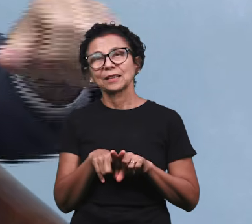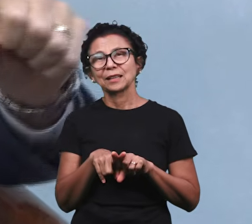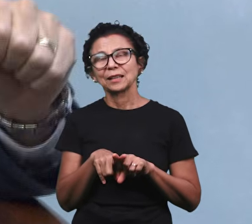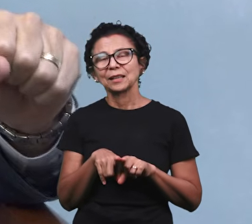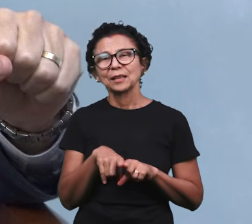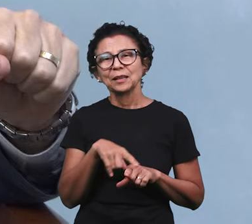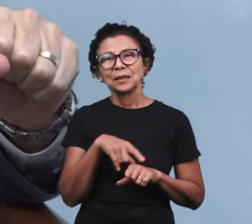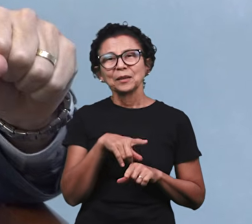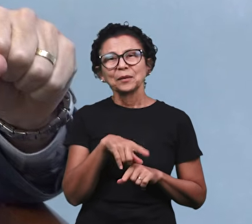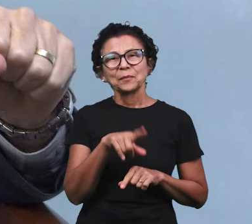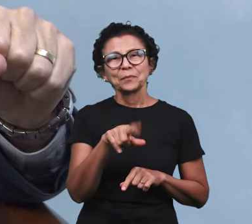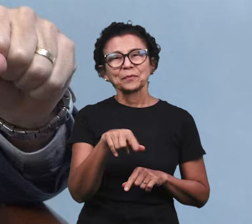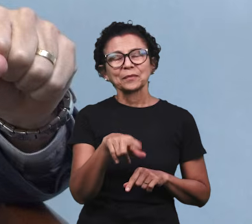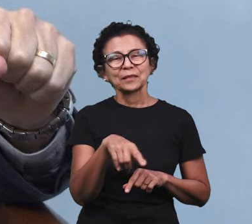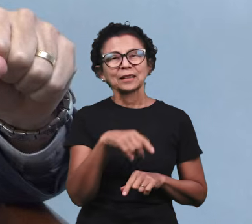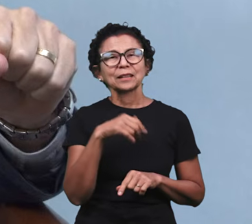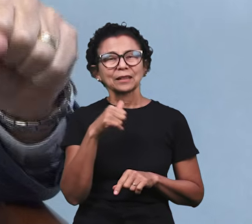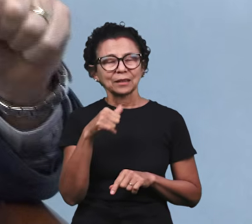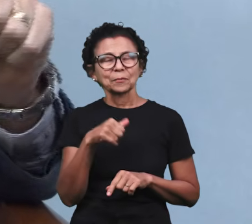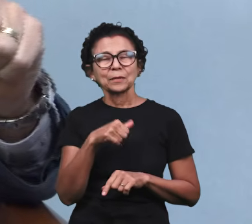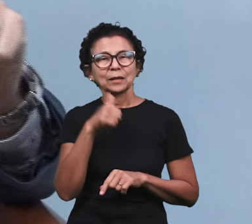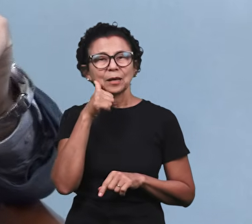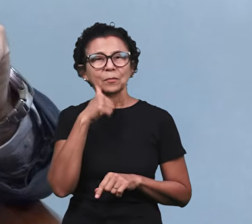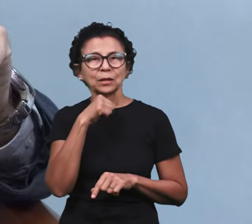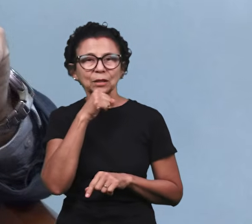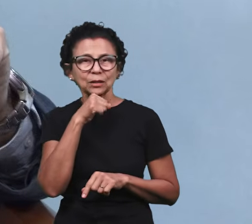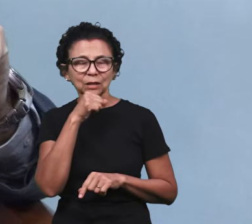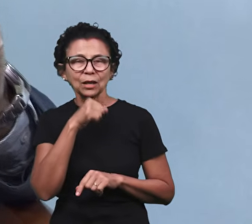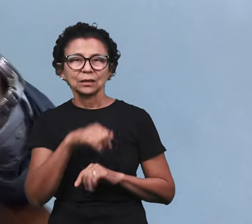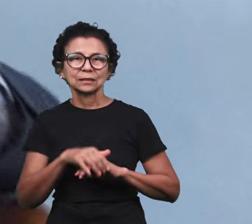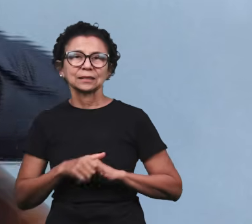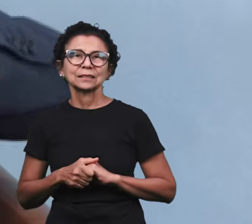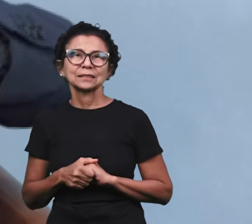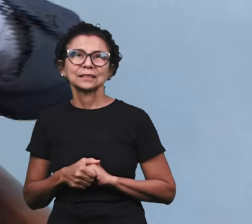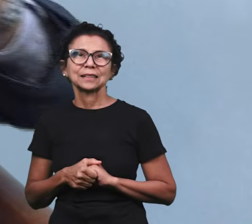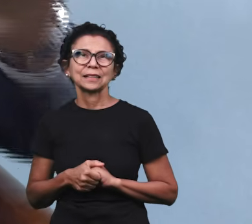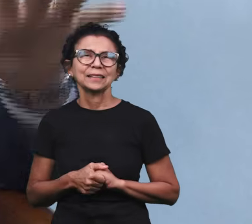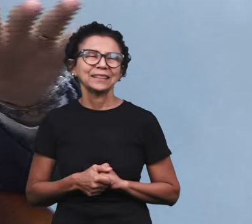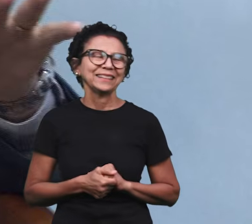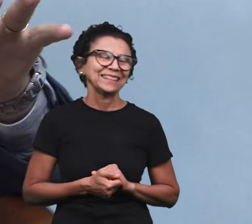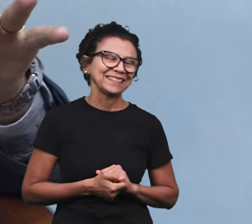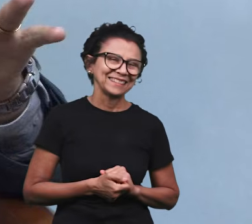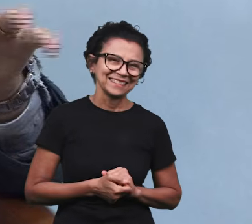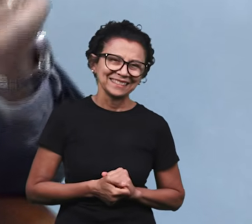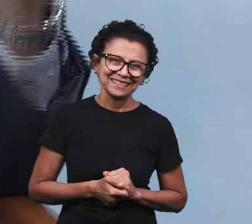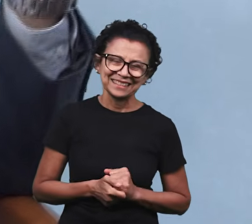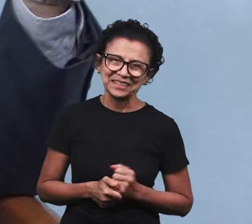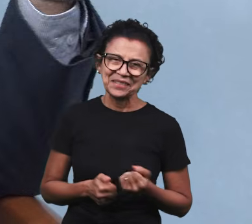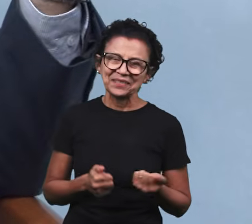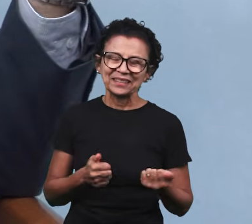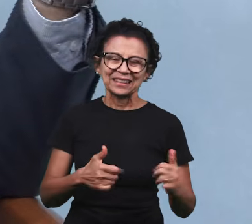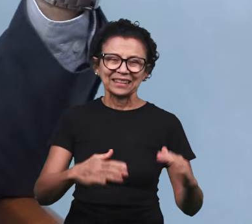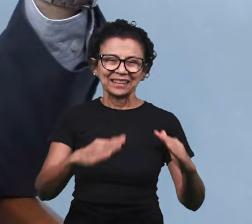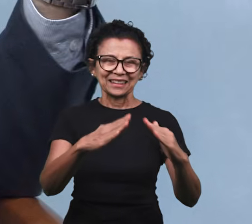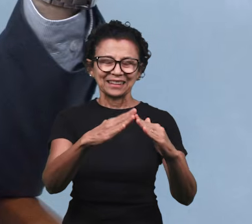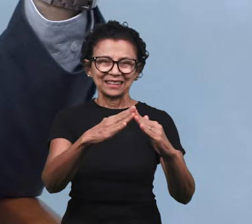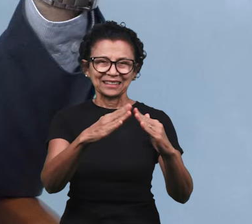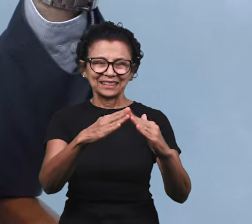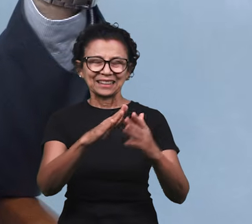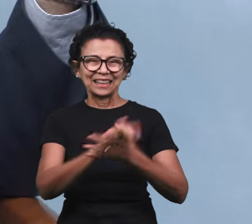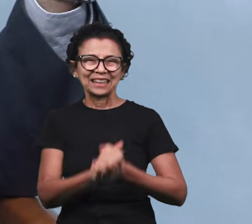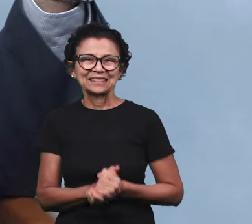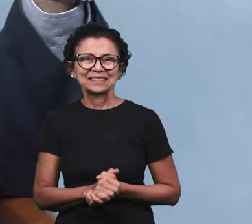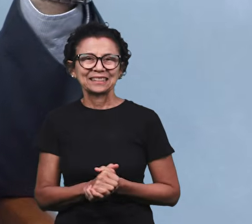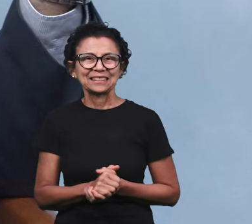uma idosa, está na casa de longa permanência, ela tem Alzheimer, não lembro o nome de ninguém, mas começou a cantar o